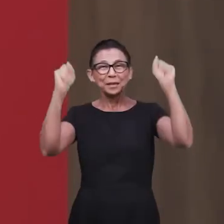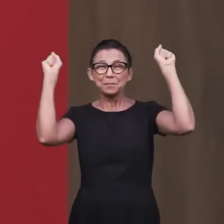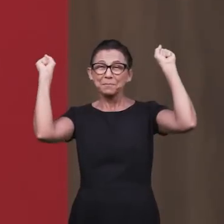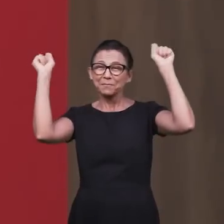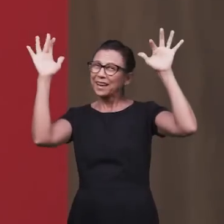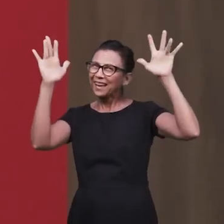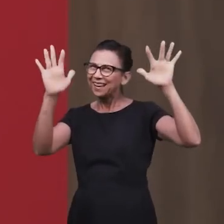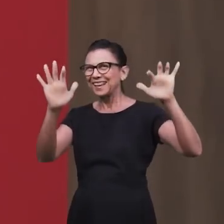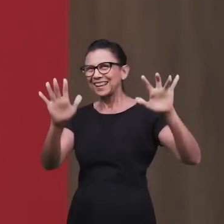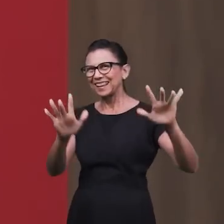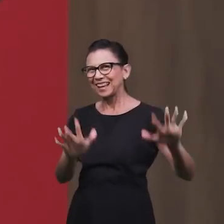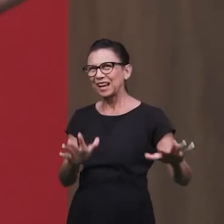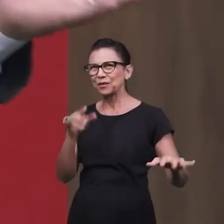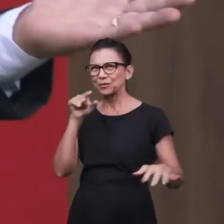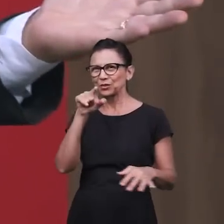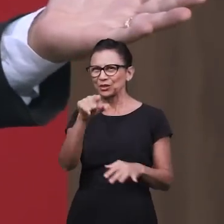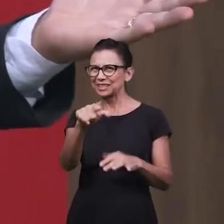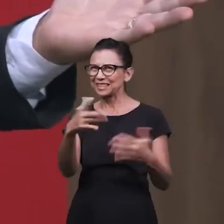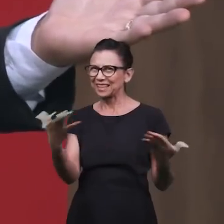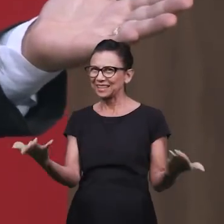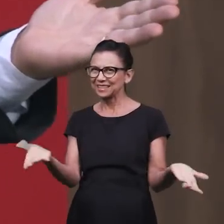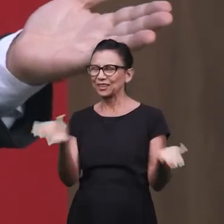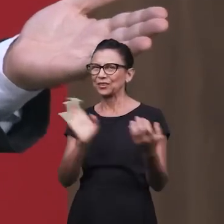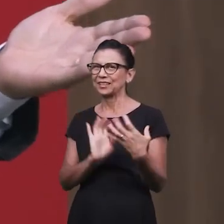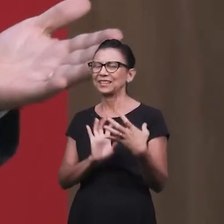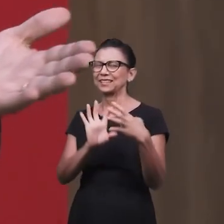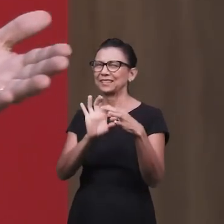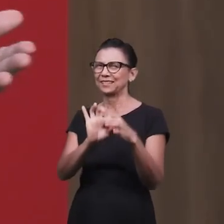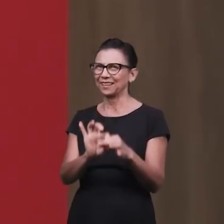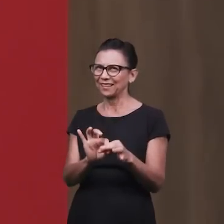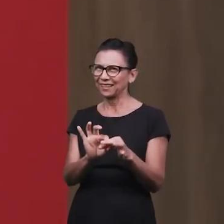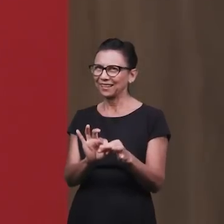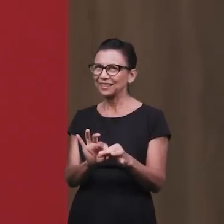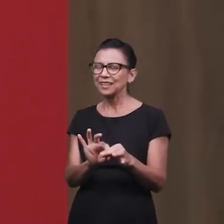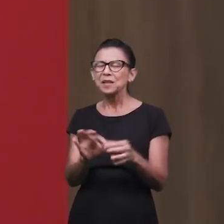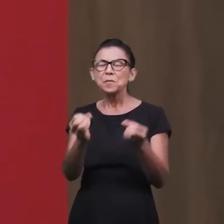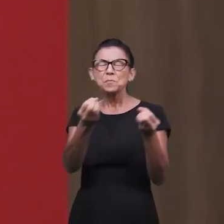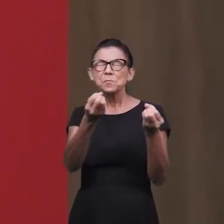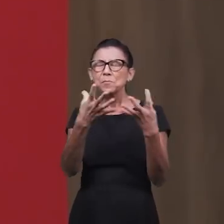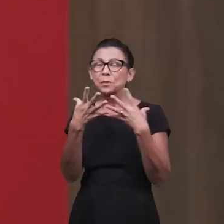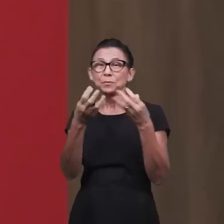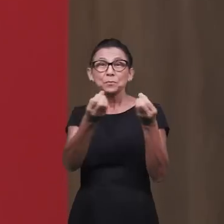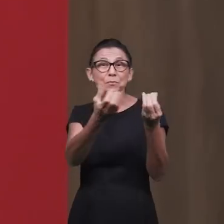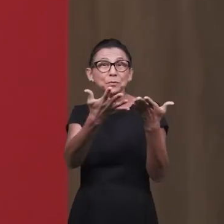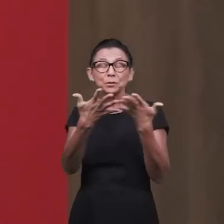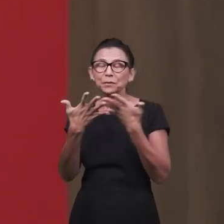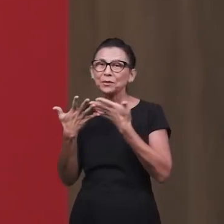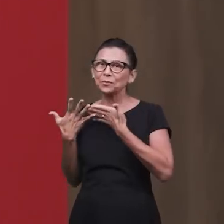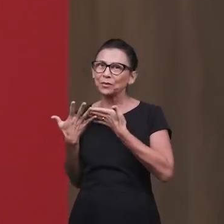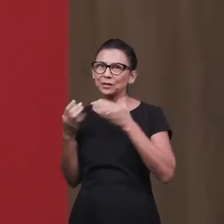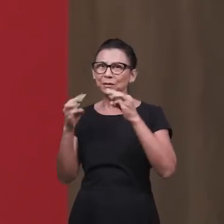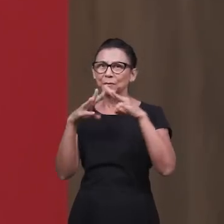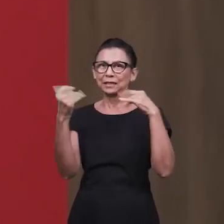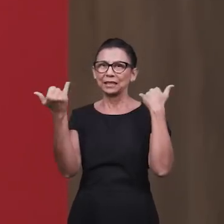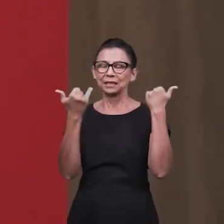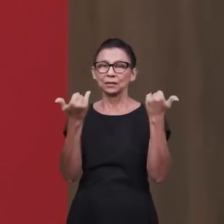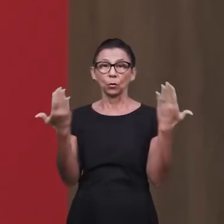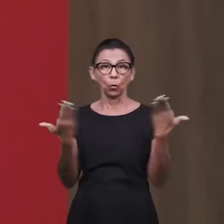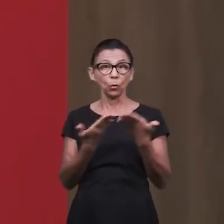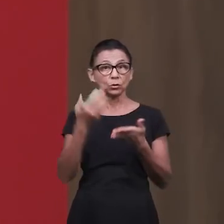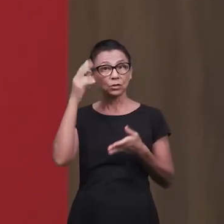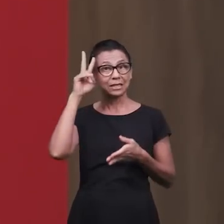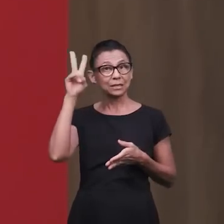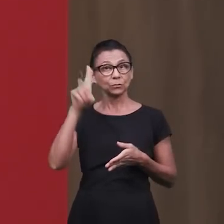Que bênção é ter você aqui com a gente. Seja muito bem-vindo ao Manaim News. Hoje é